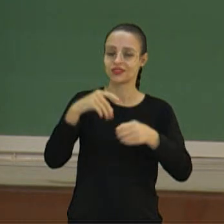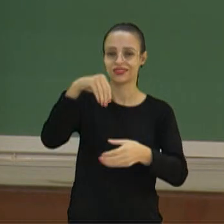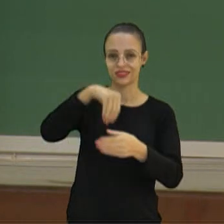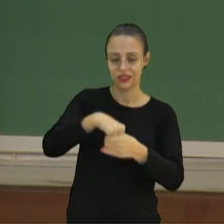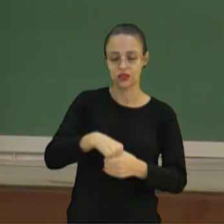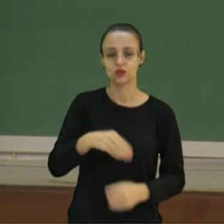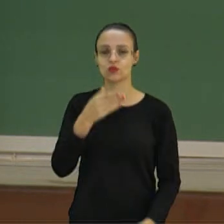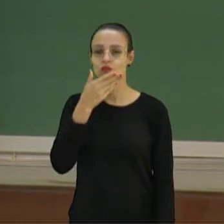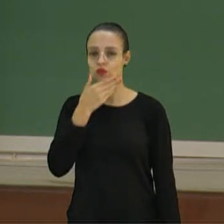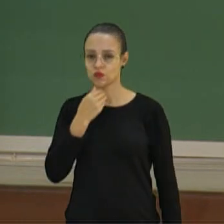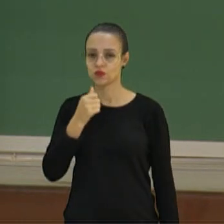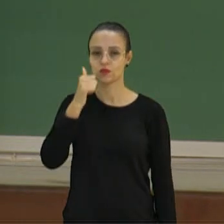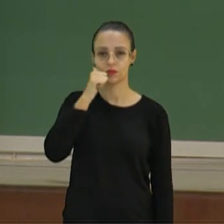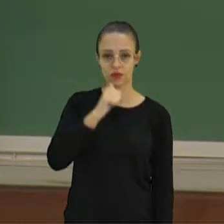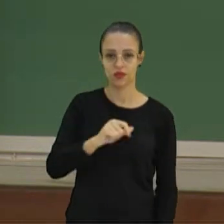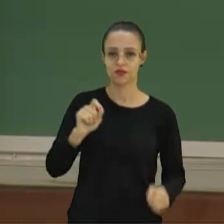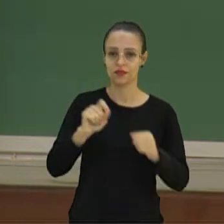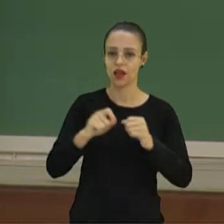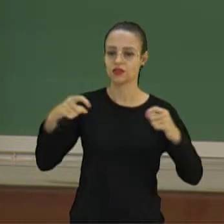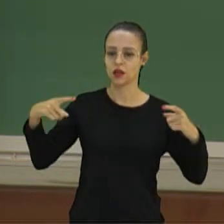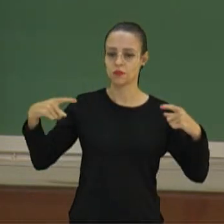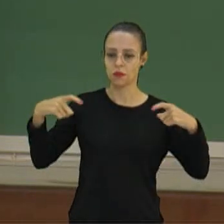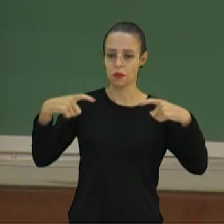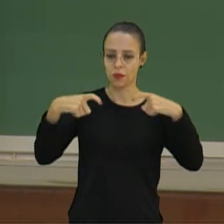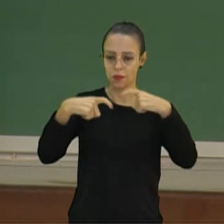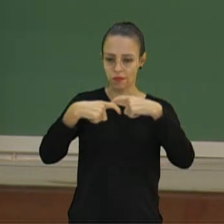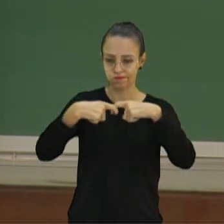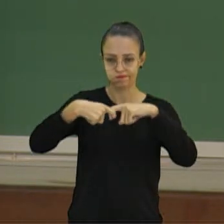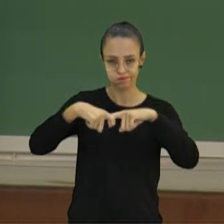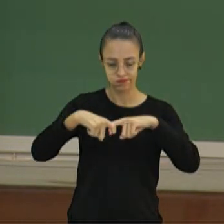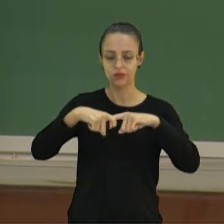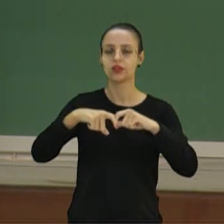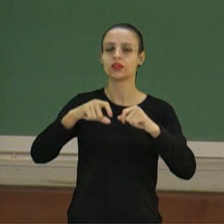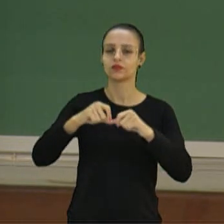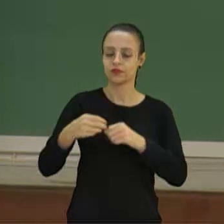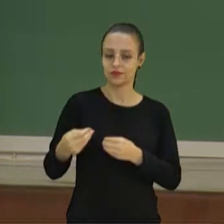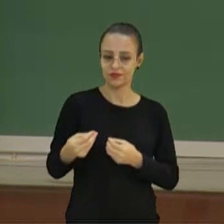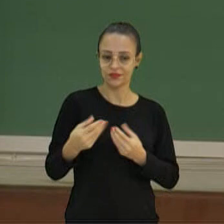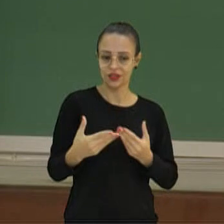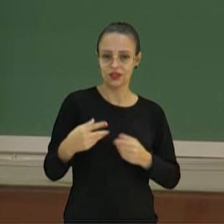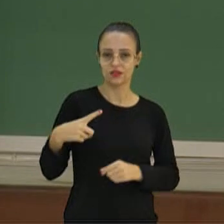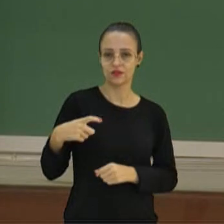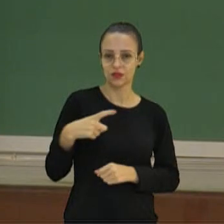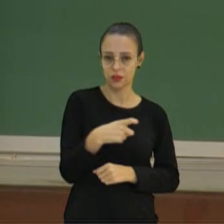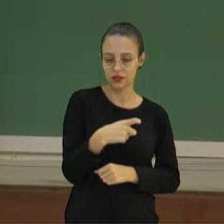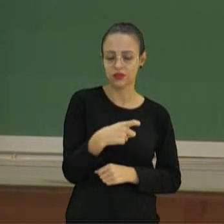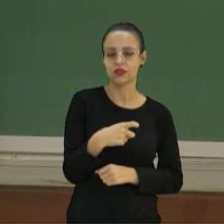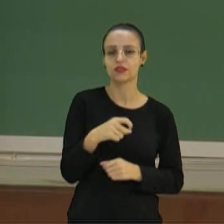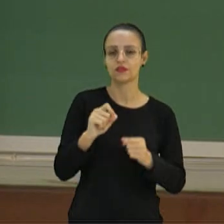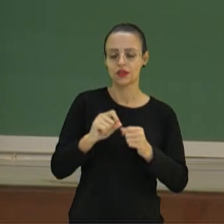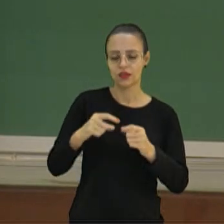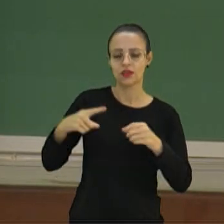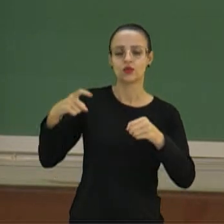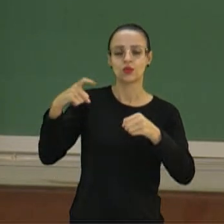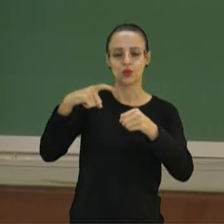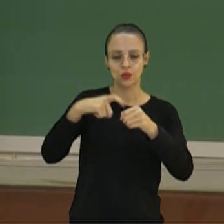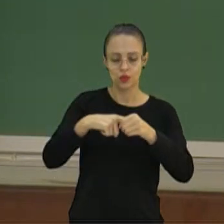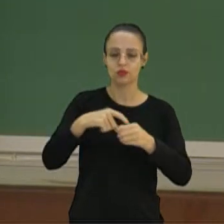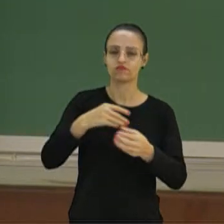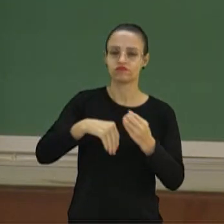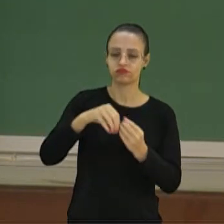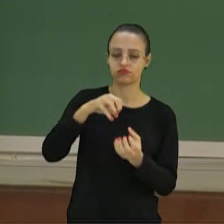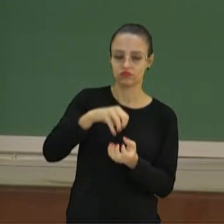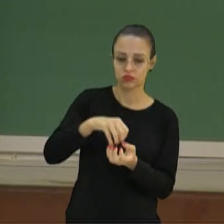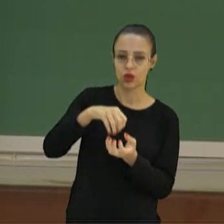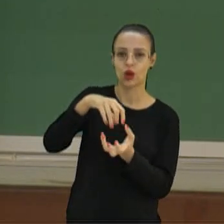macho e a fêmea vão fazer a cópula, o macho vai entregar os espermatozoides para a fêmea, vai haver a fecundação e eles vão gerar